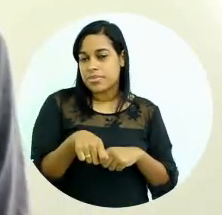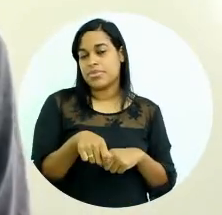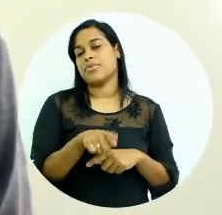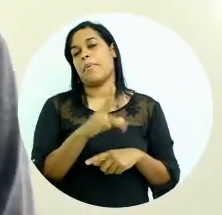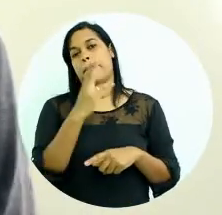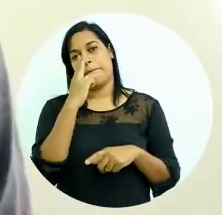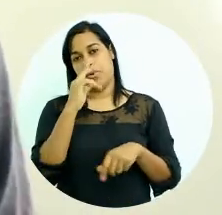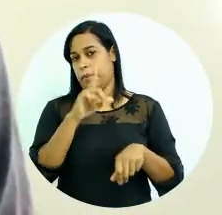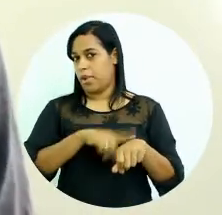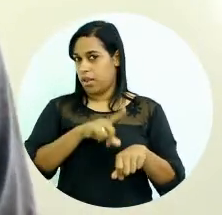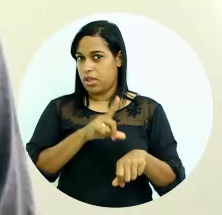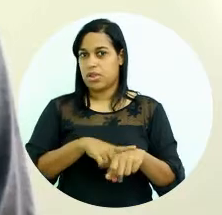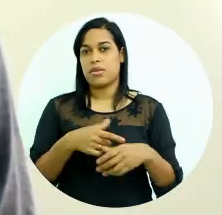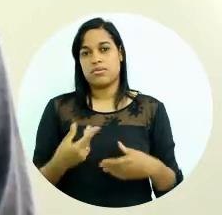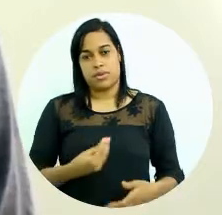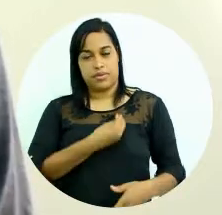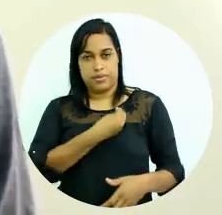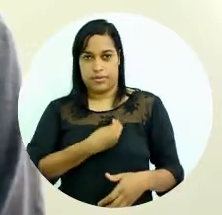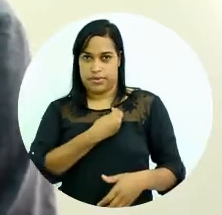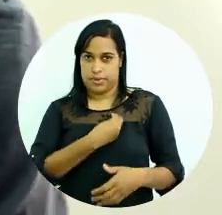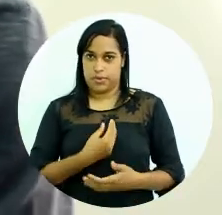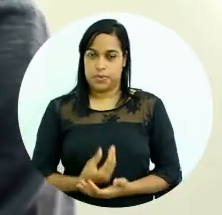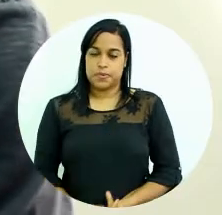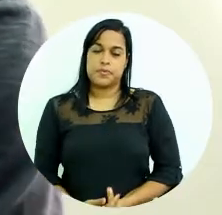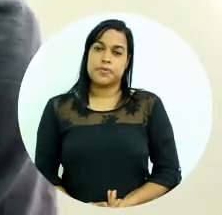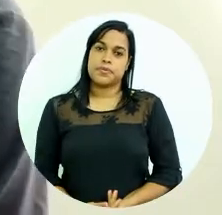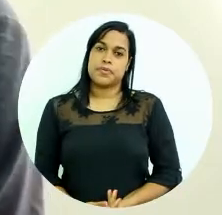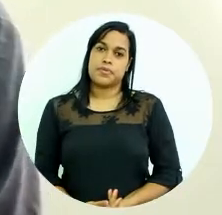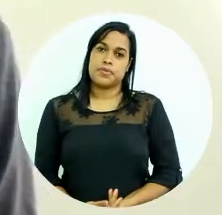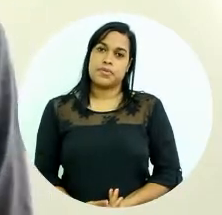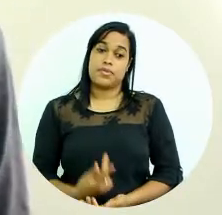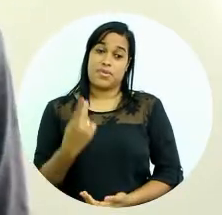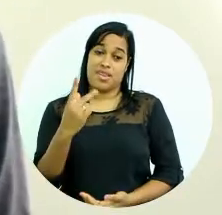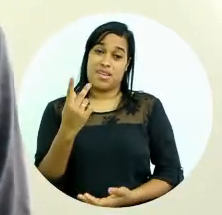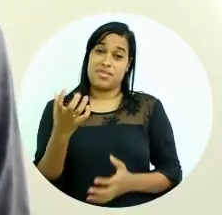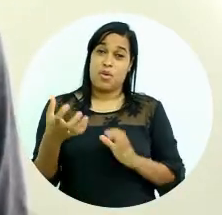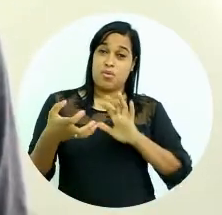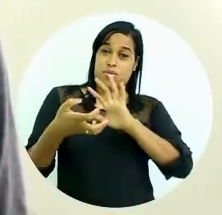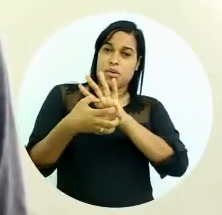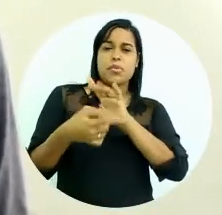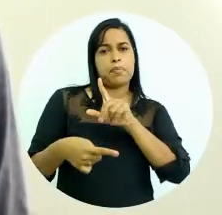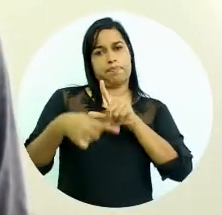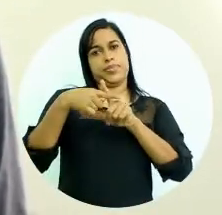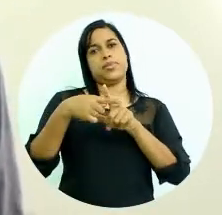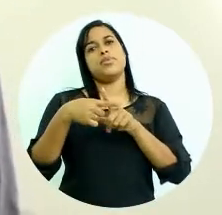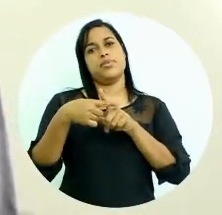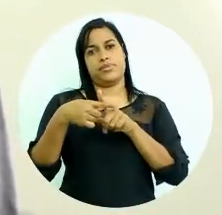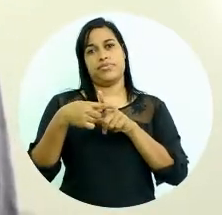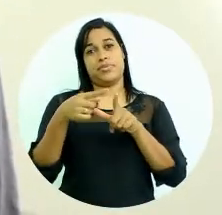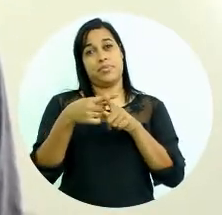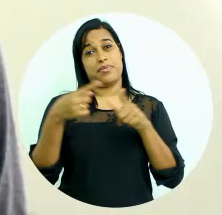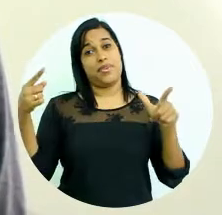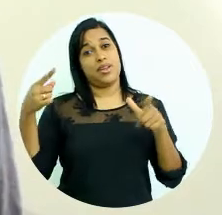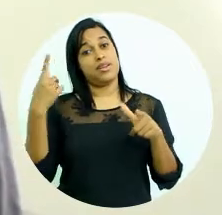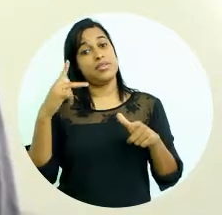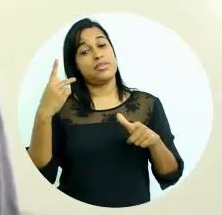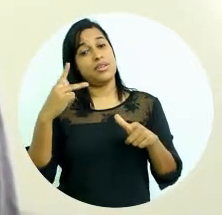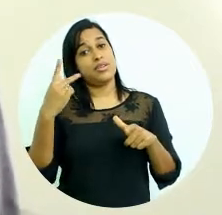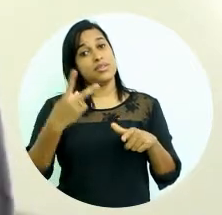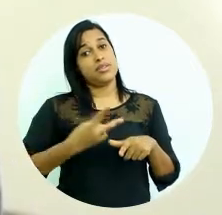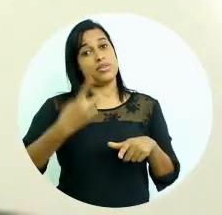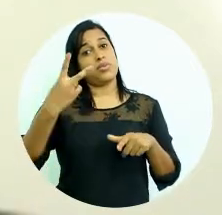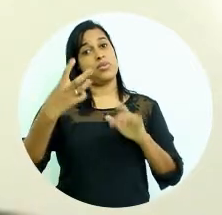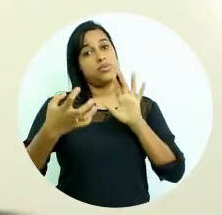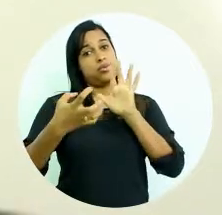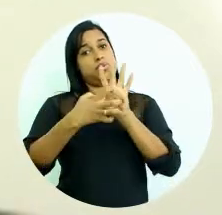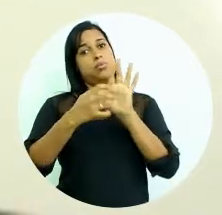daquele momento que está sendo vivenciado. Esse é um símbolo positivo, mas esse segundo